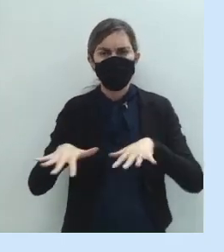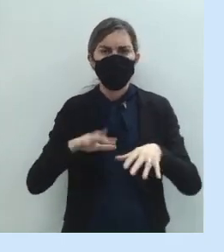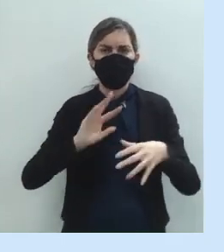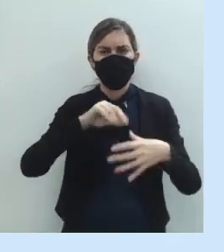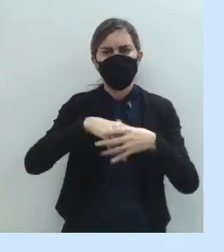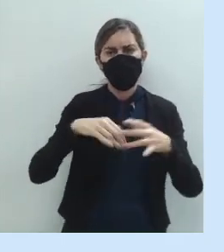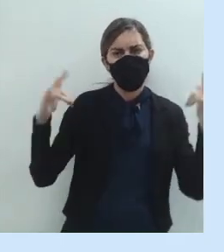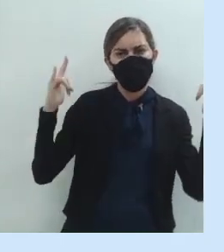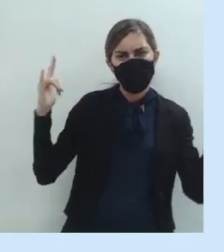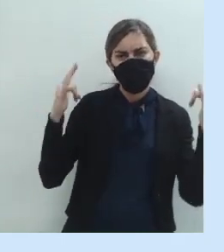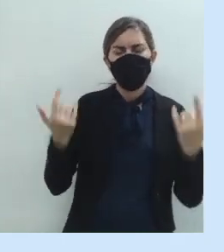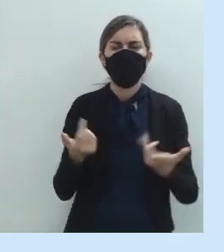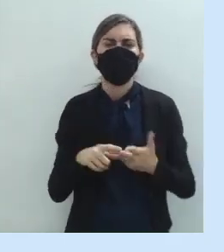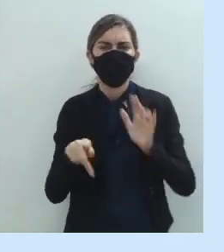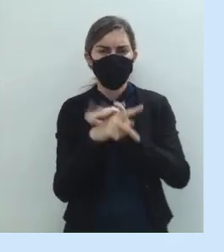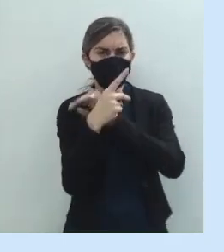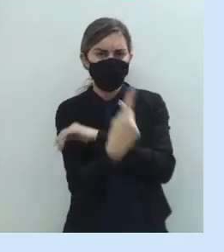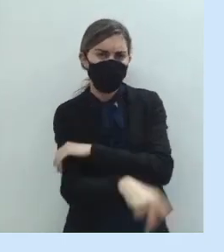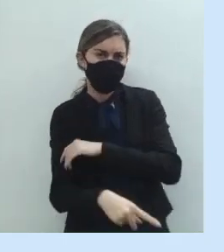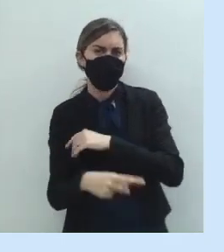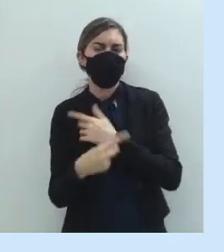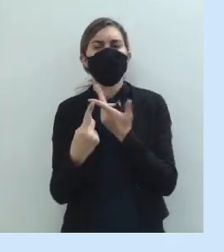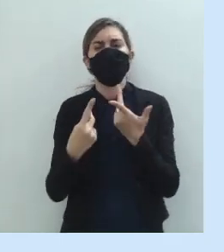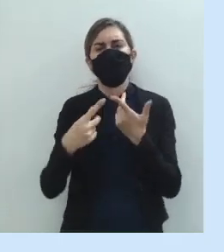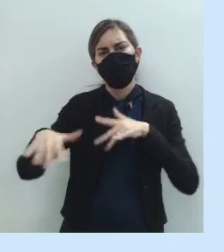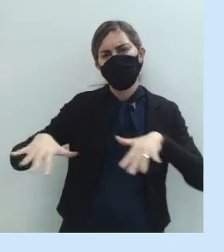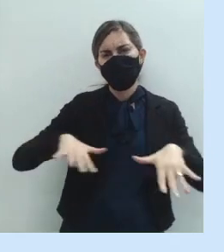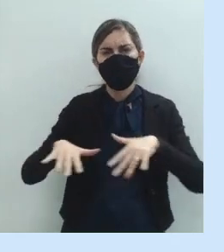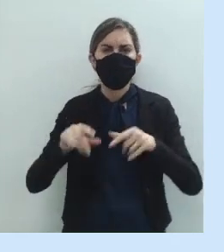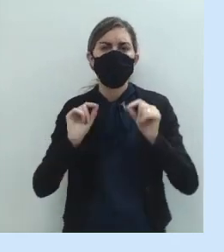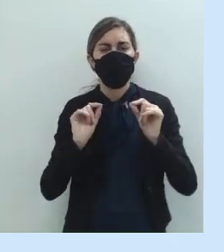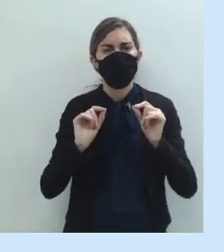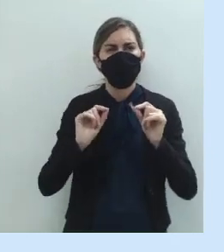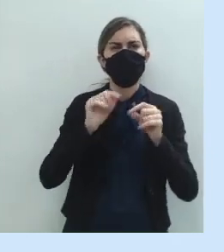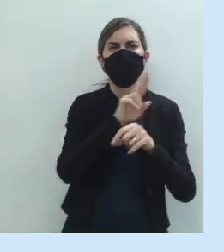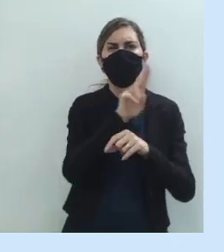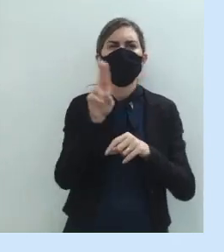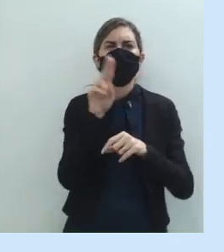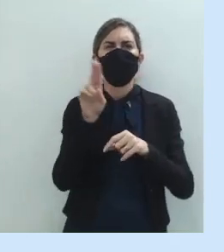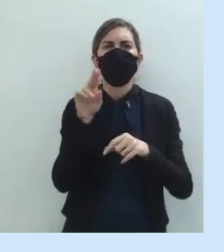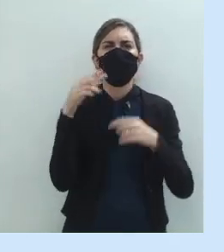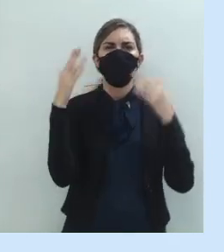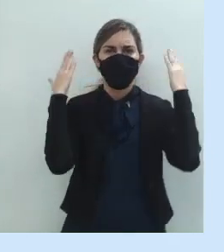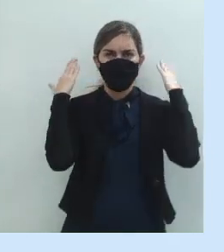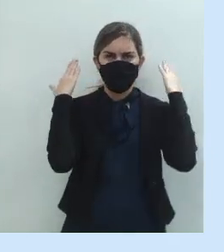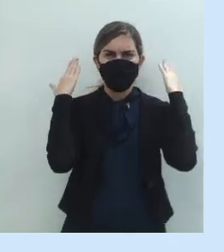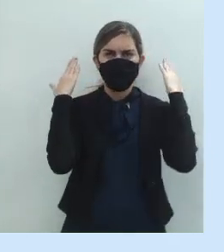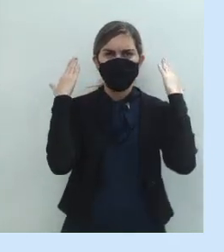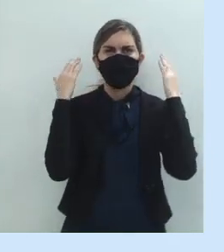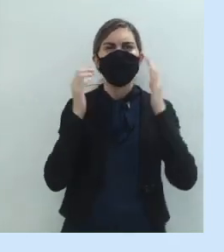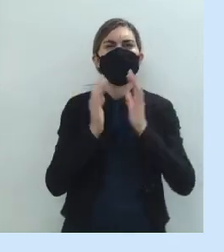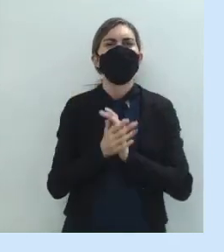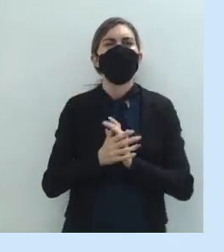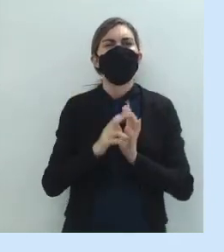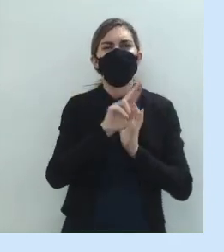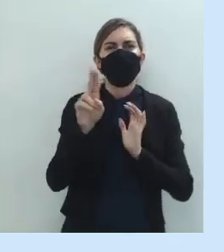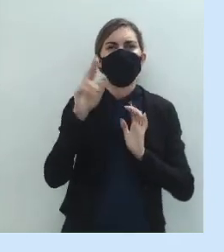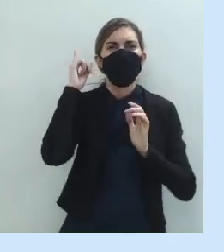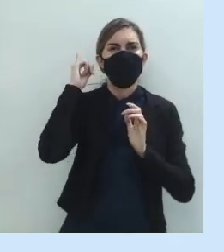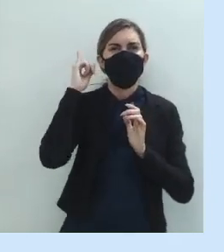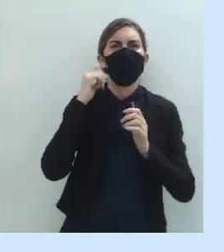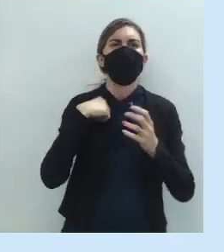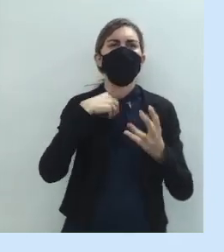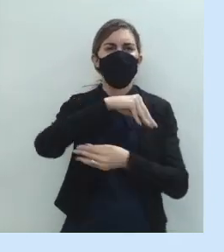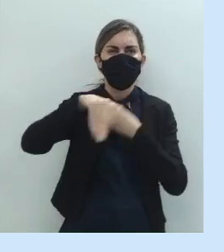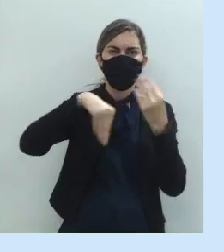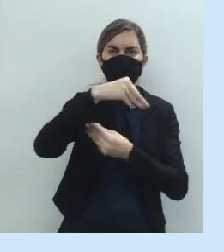do rock propriamente dito, o movimento Mangue Beat se desenvolveu em Recife e misturava elementos